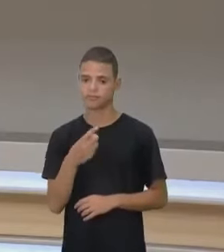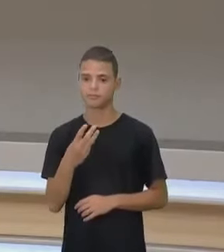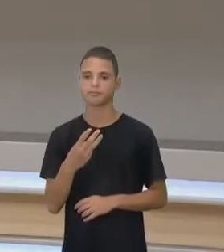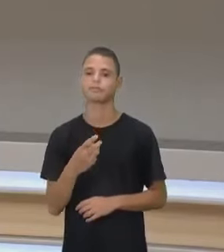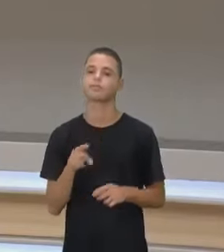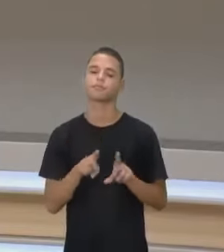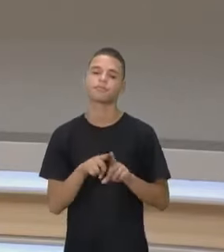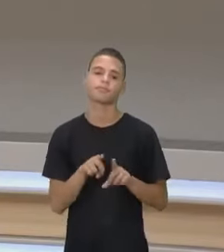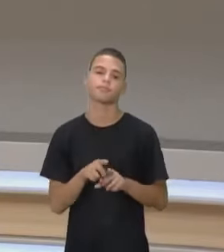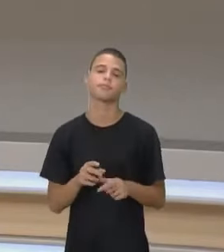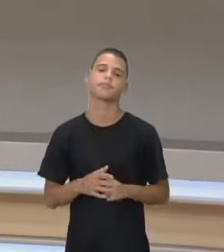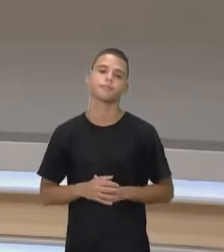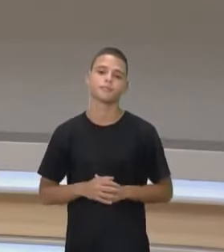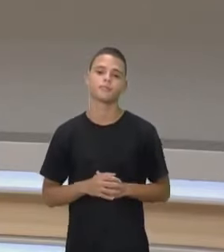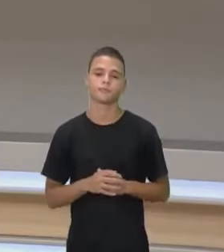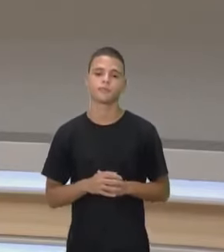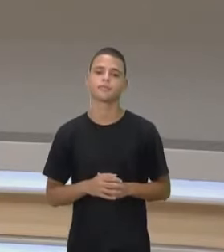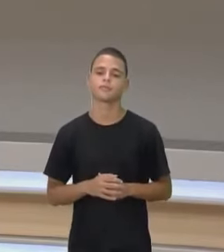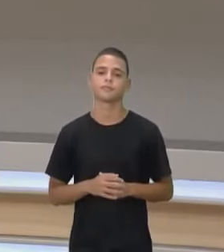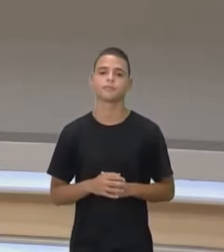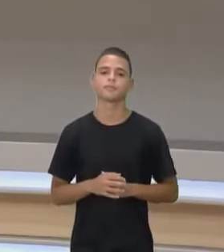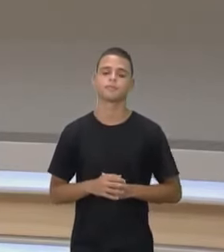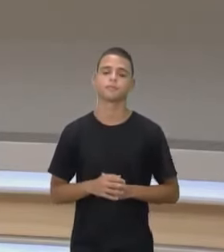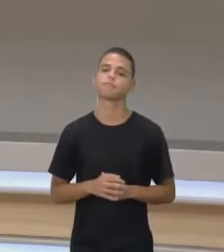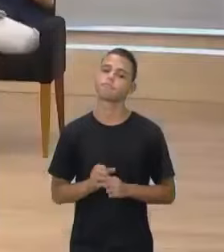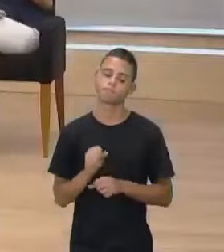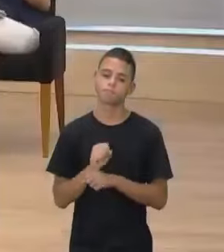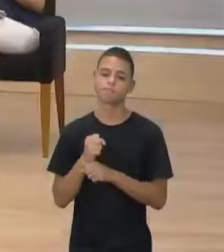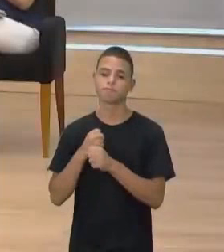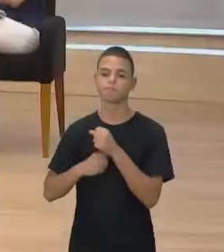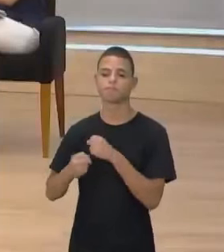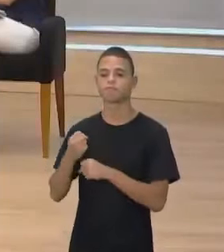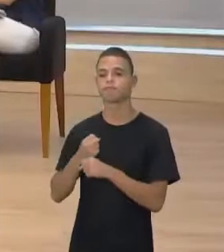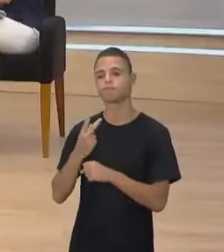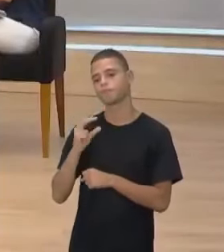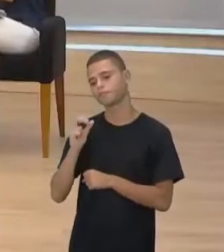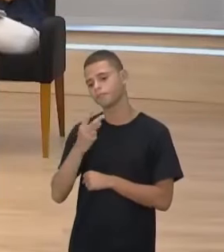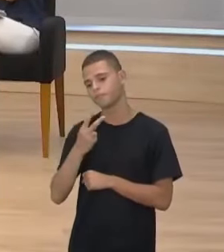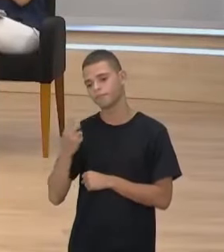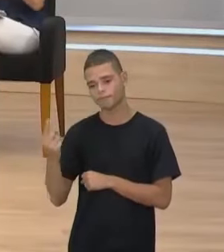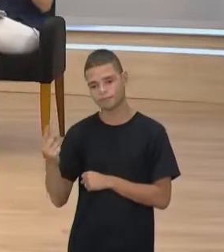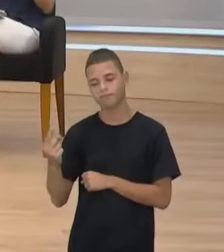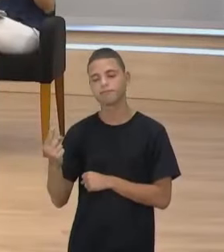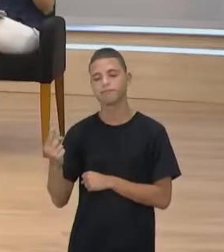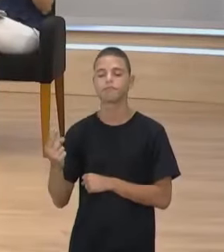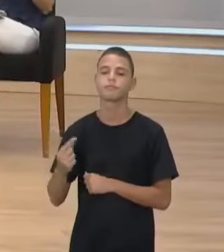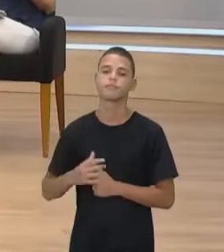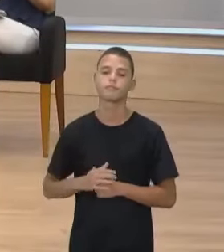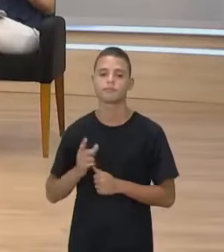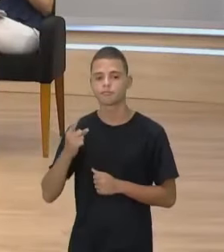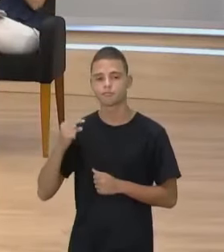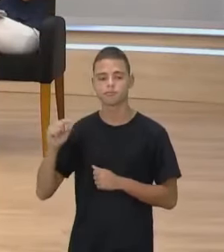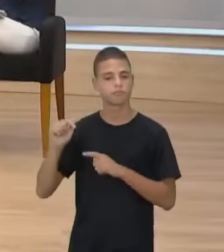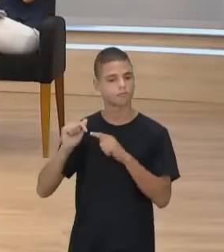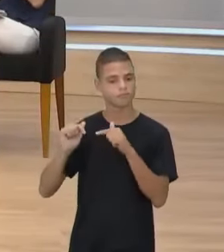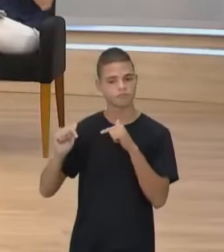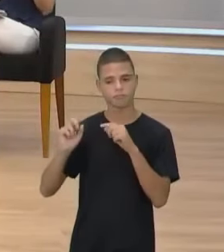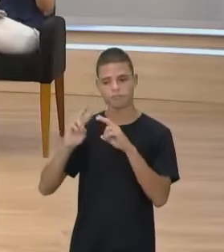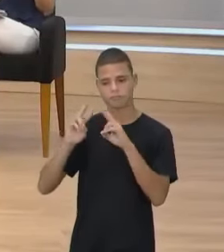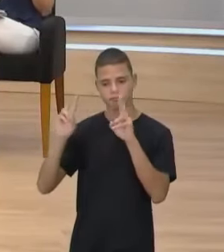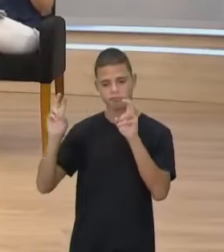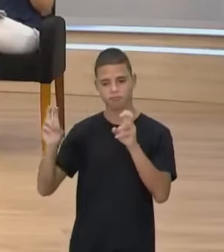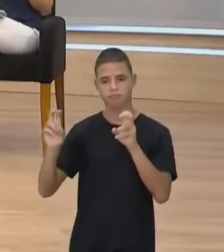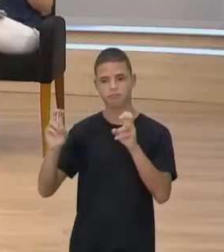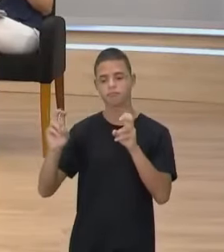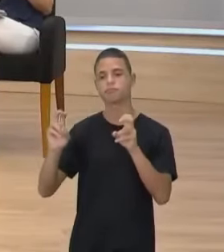e trazendo de forma um pouco mais aplicada. Isso, ano passado, lembrando muito bem, Eduardo, bem lembrado, o ano passado a gente trabalhou, né, essa temática